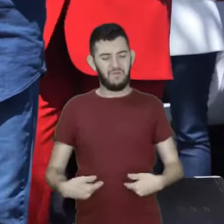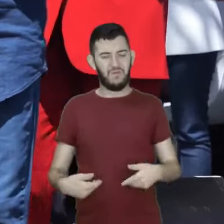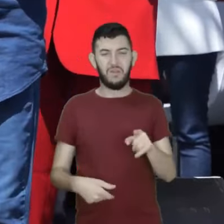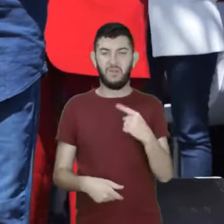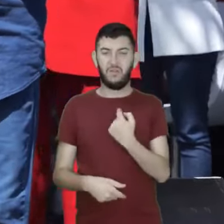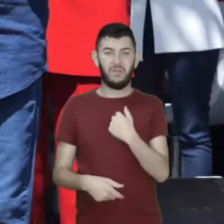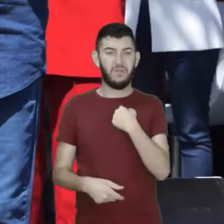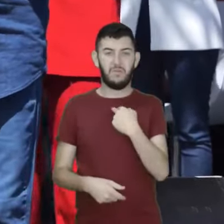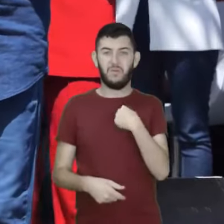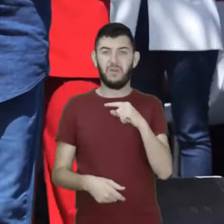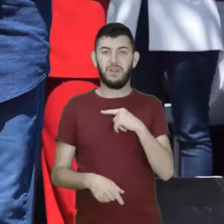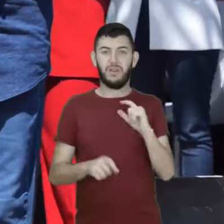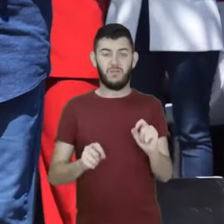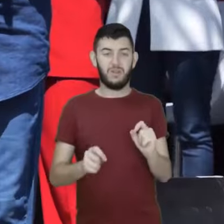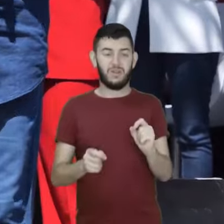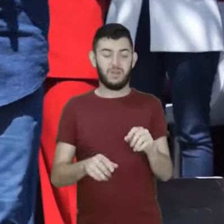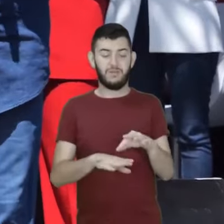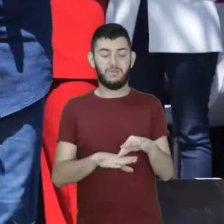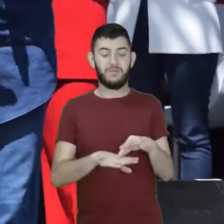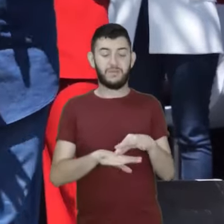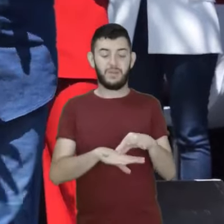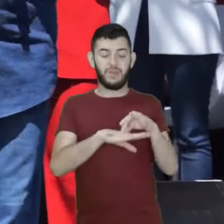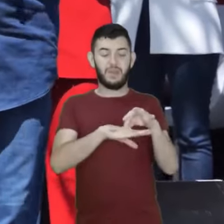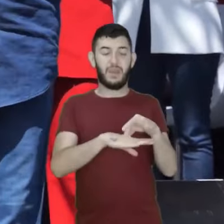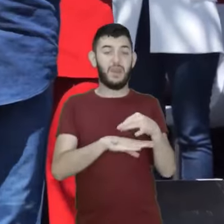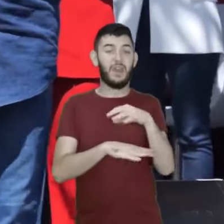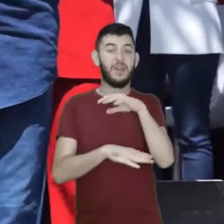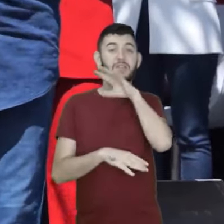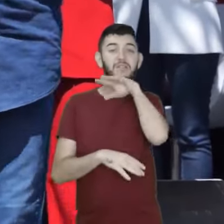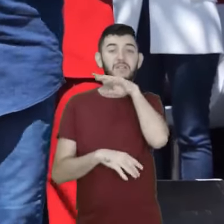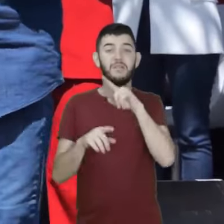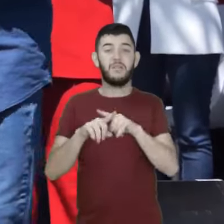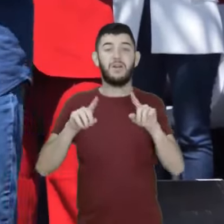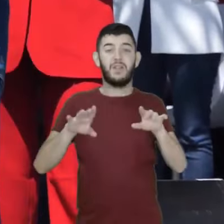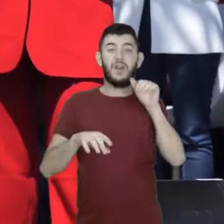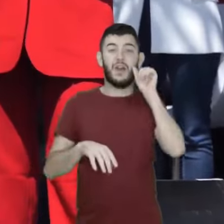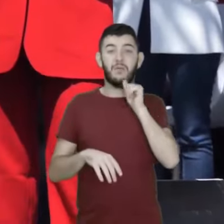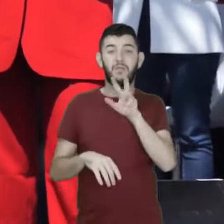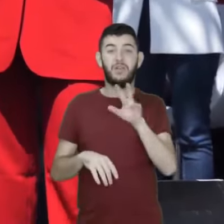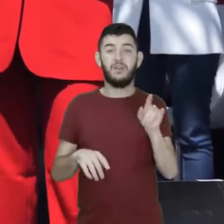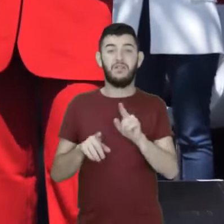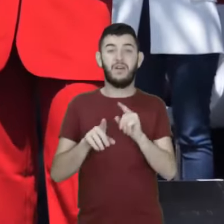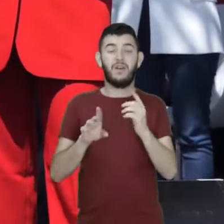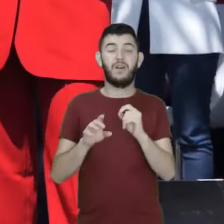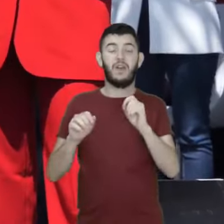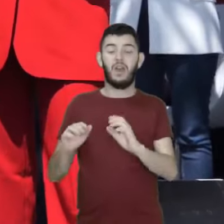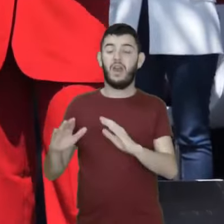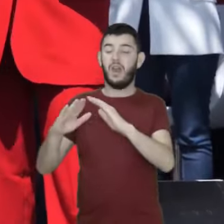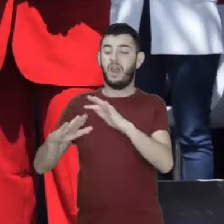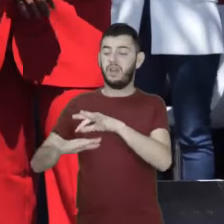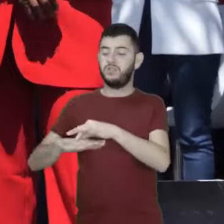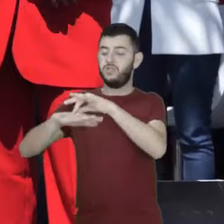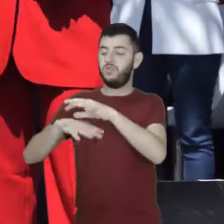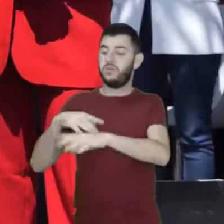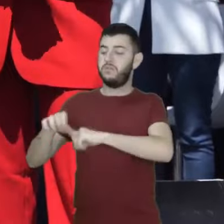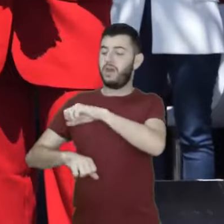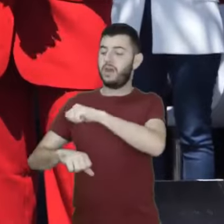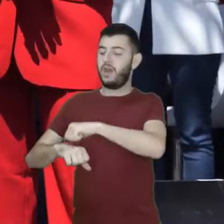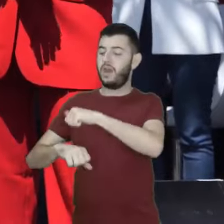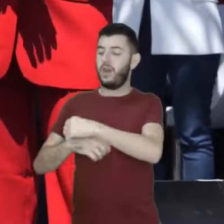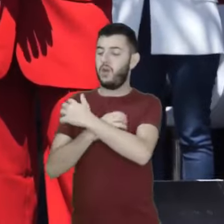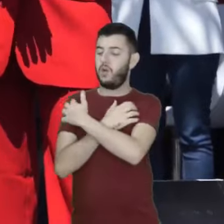planeta, ver uma mulher ir na fila do açougue pegar um osso, ou comer carcaça de frango, ou só comprar pescoço ou